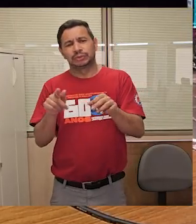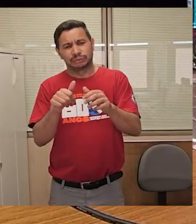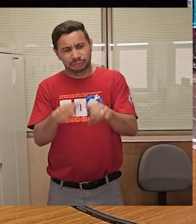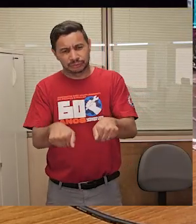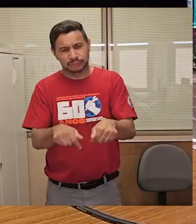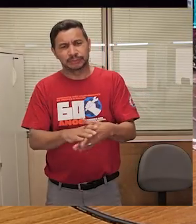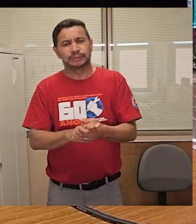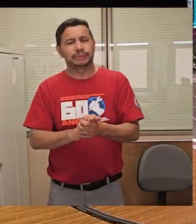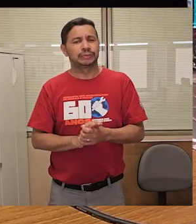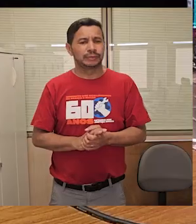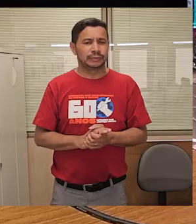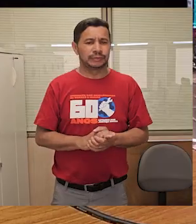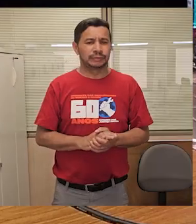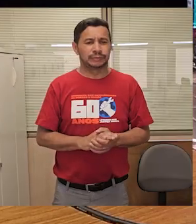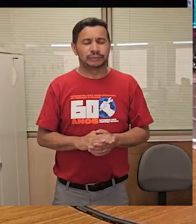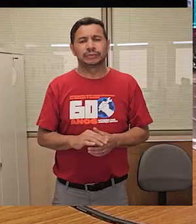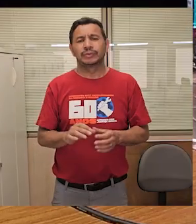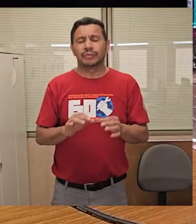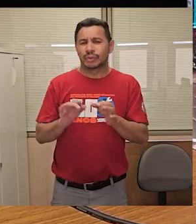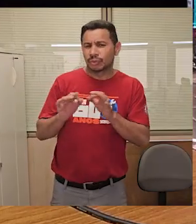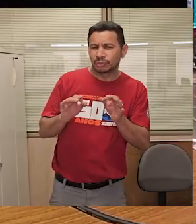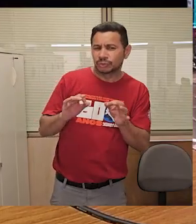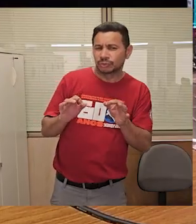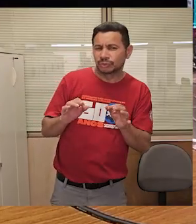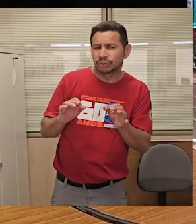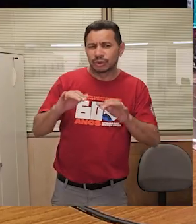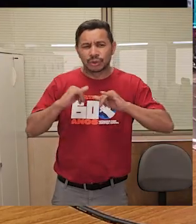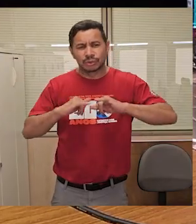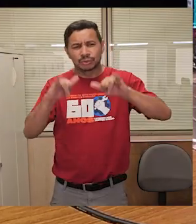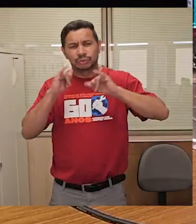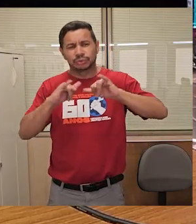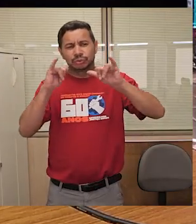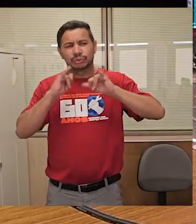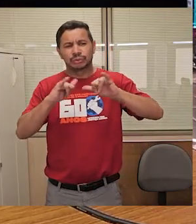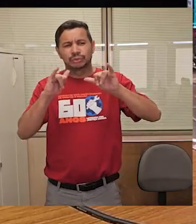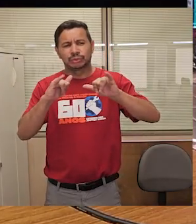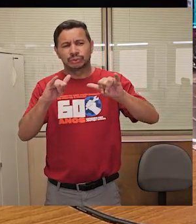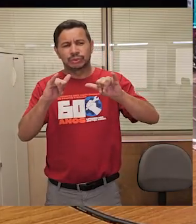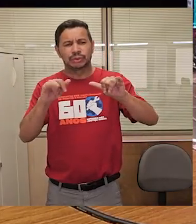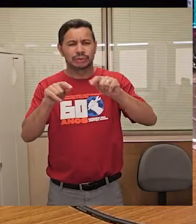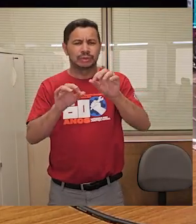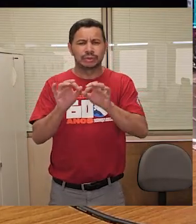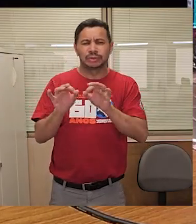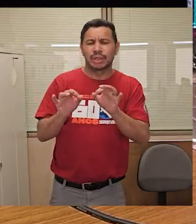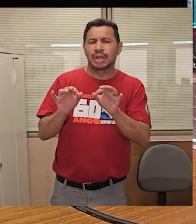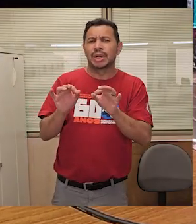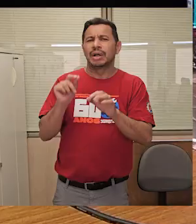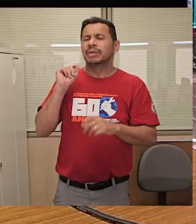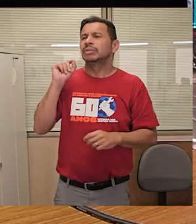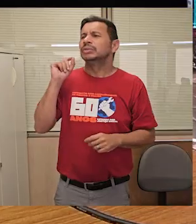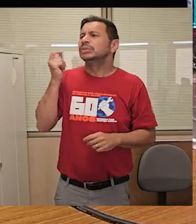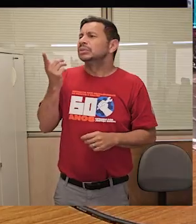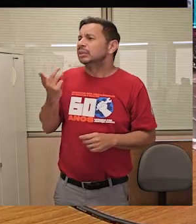né? Então, esses desafios são enormes, né? E qual que é a